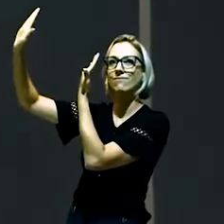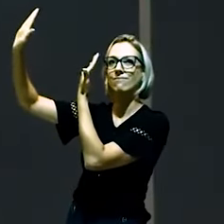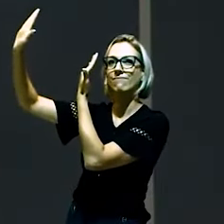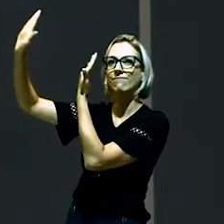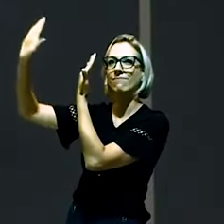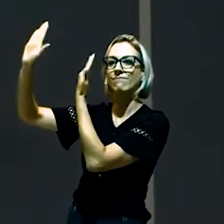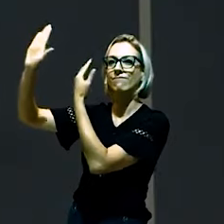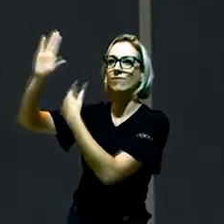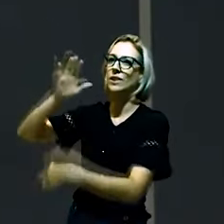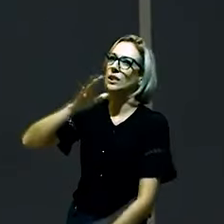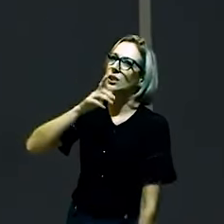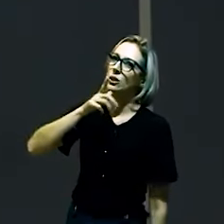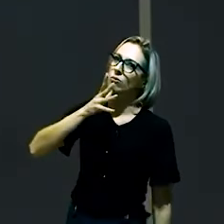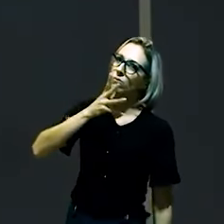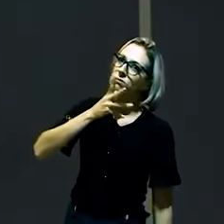devagarinho.